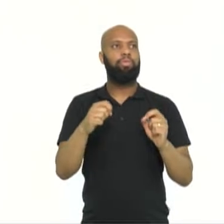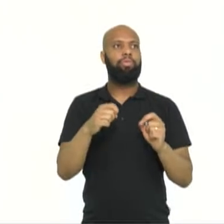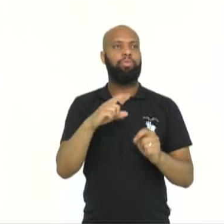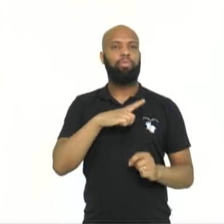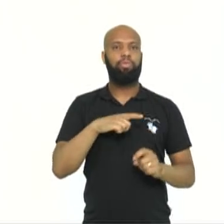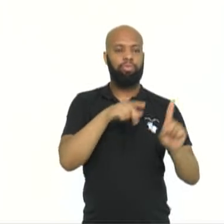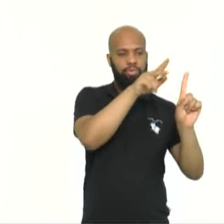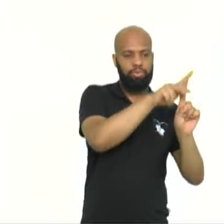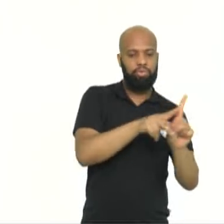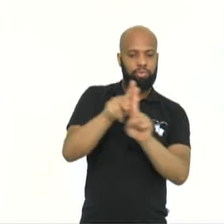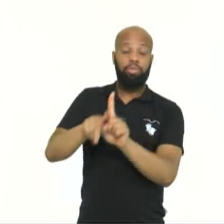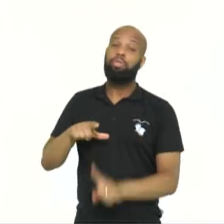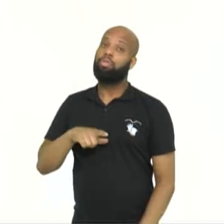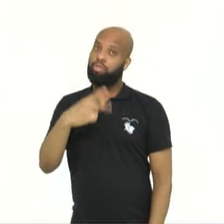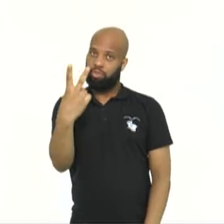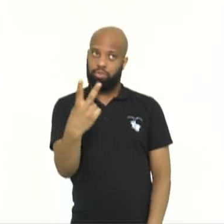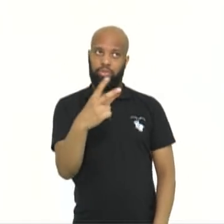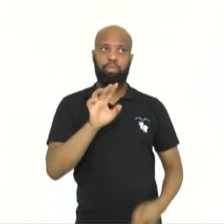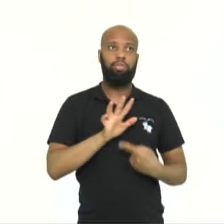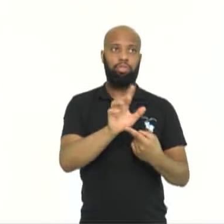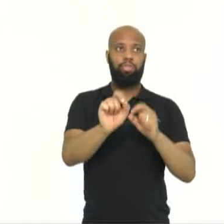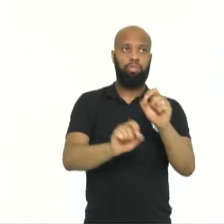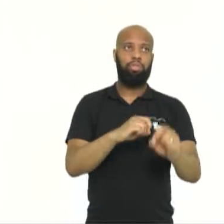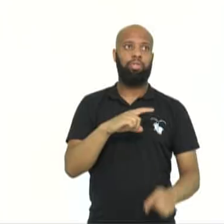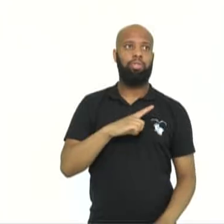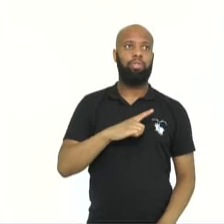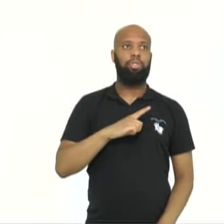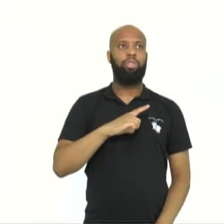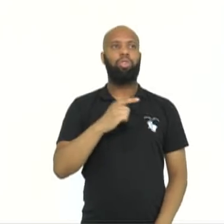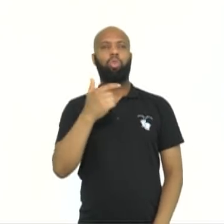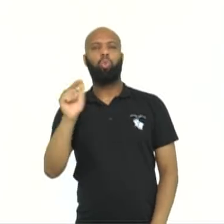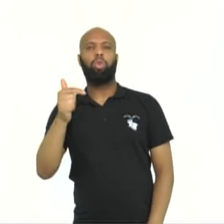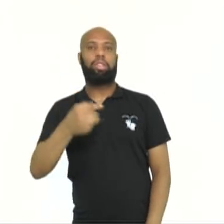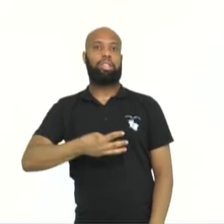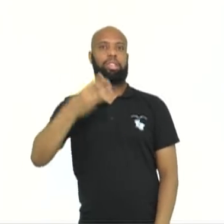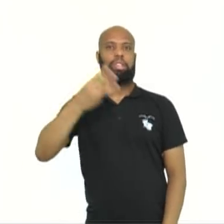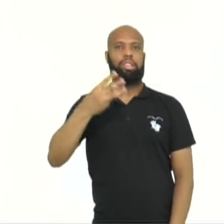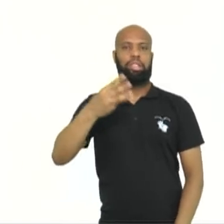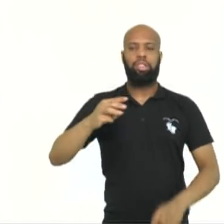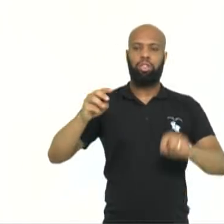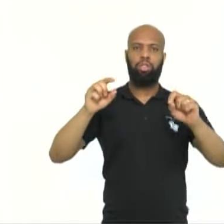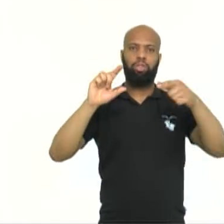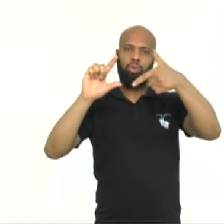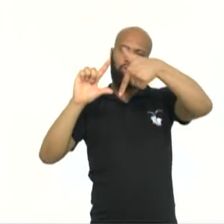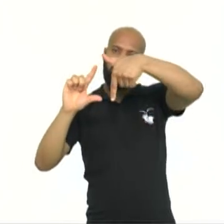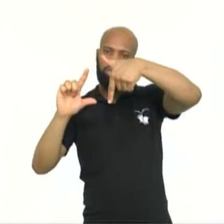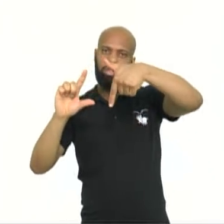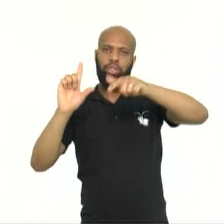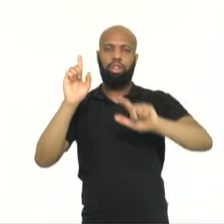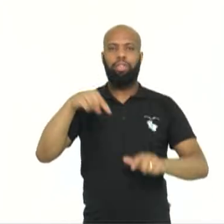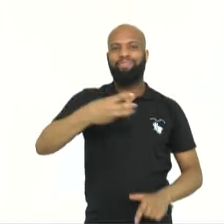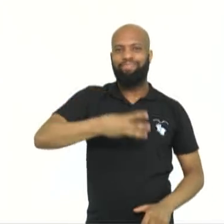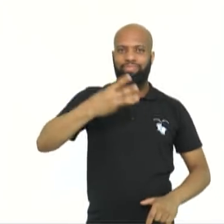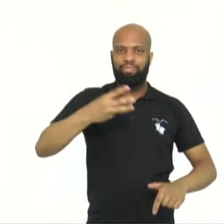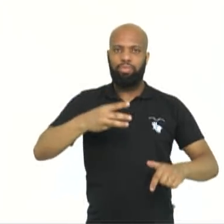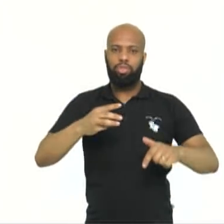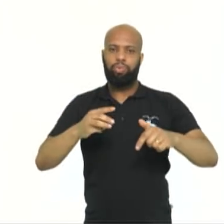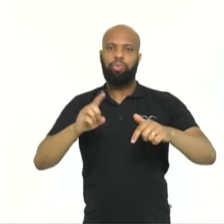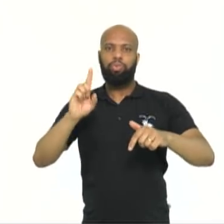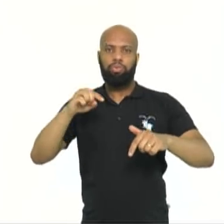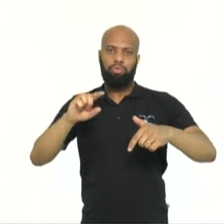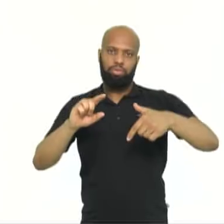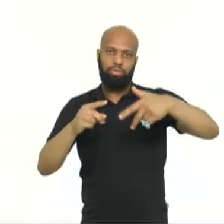dois personagens e aparece ali alguém diferente no terceiro quadrinho, né? Um outro personagem ali, né?